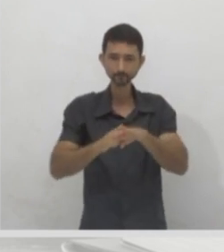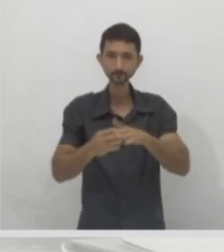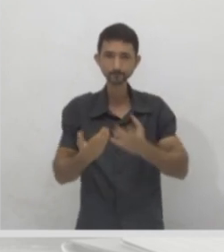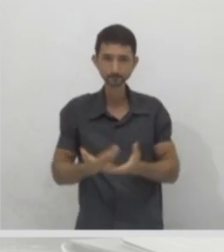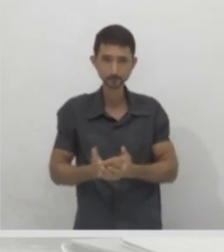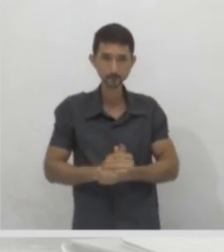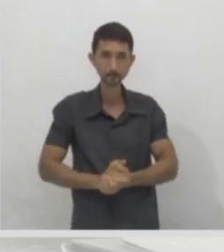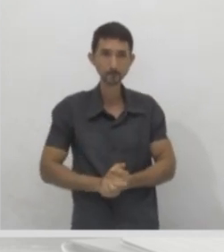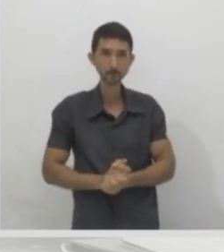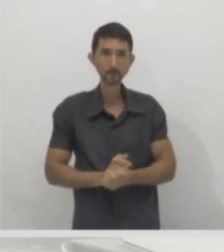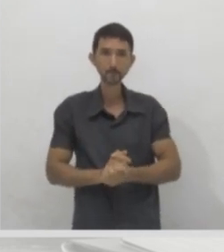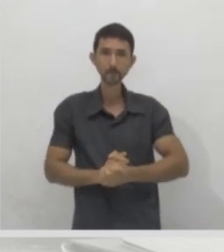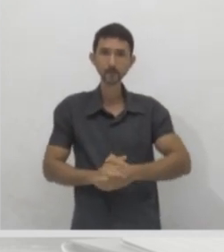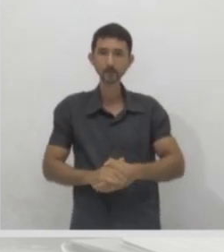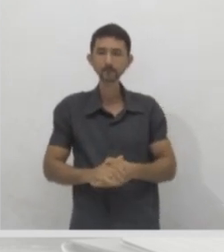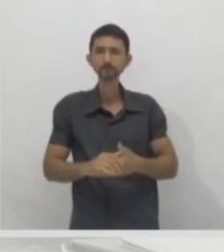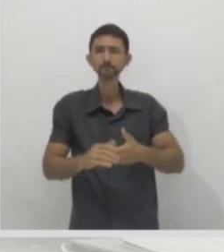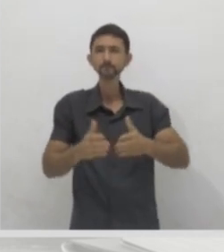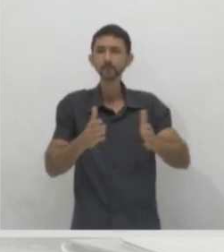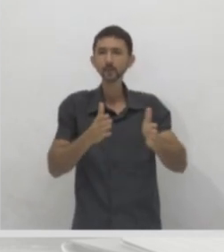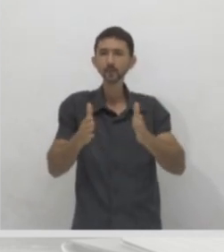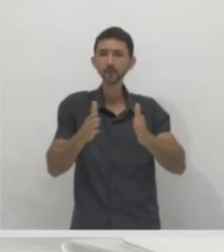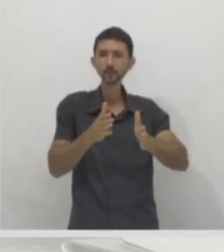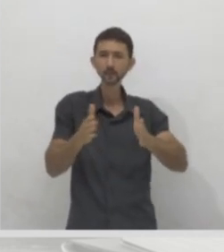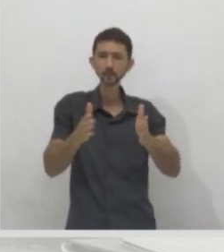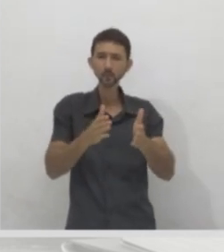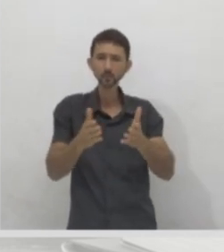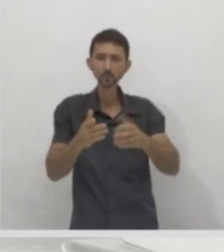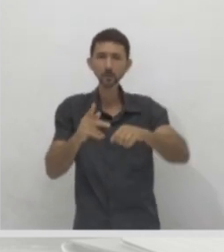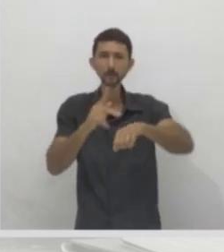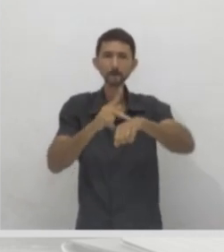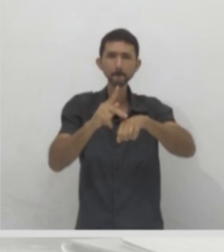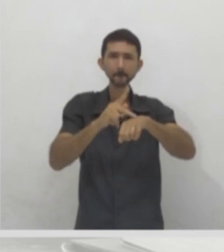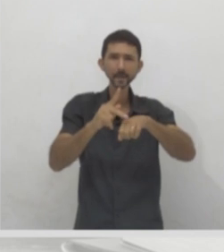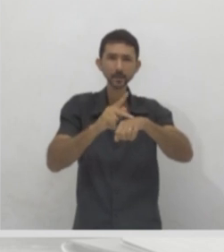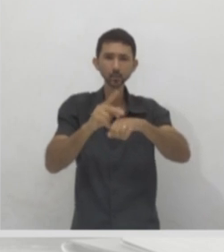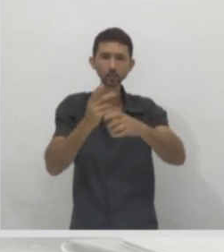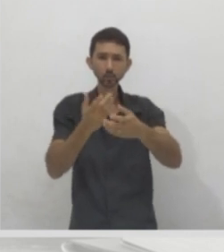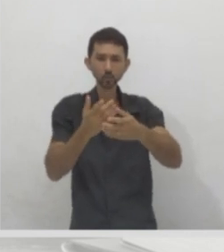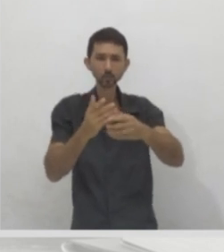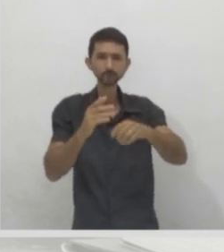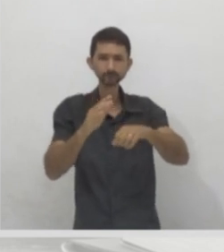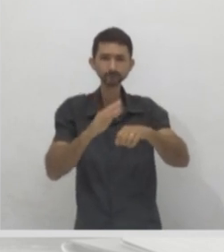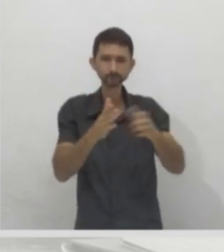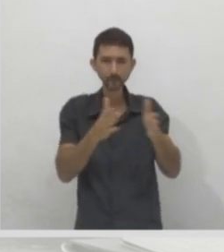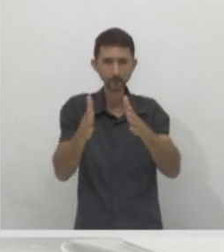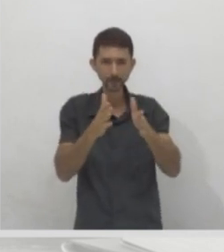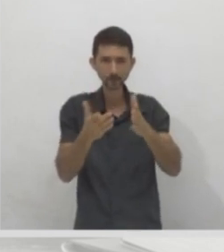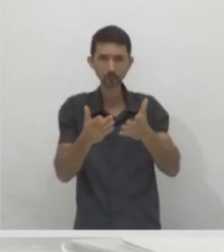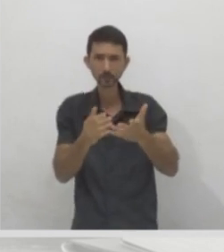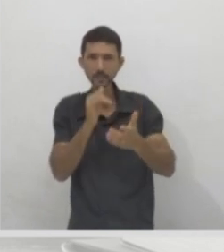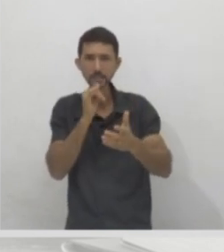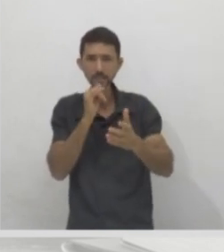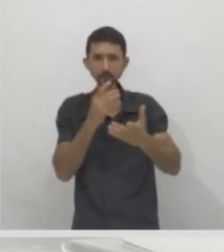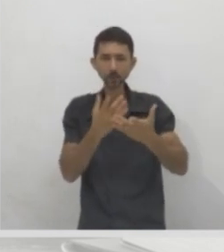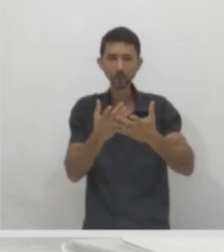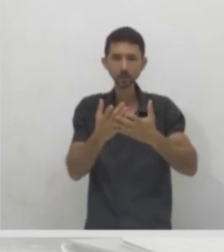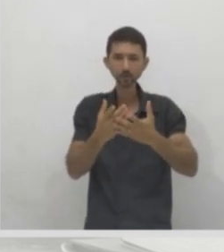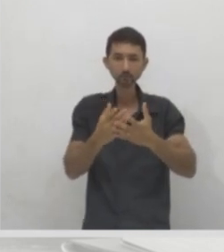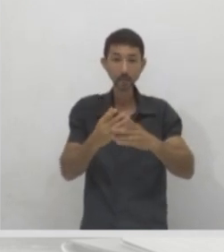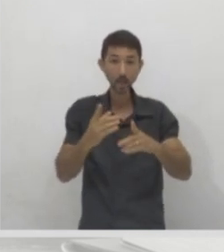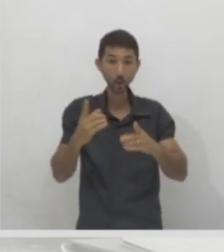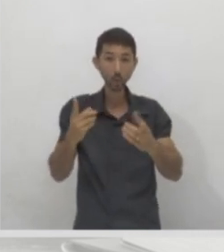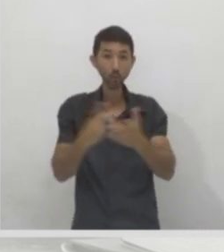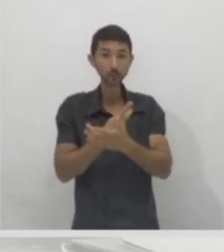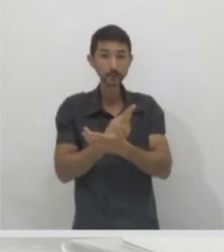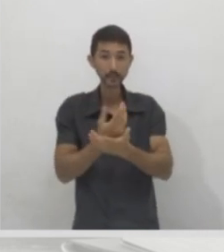Já no período paleolítico, no final do período paleolítico, vai acontecer uma coisa muito importante, que é o controle e o